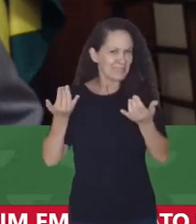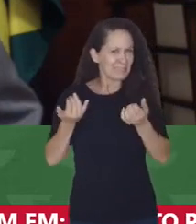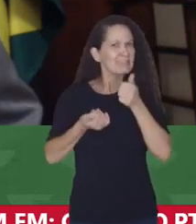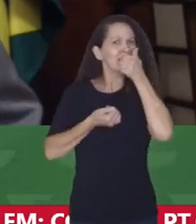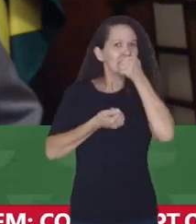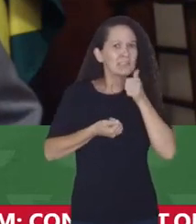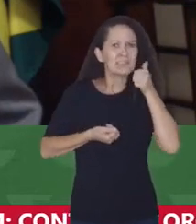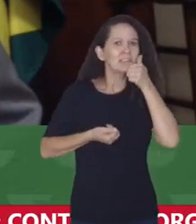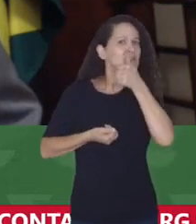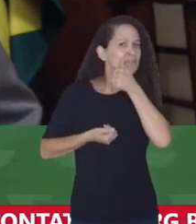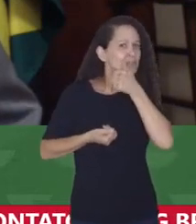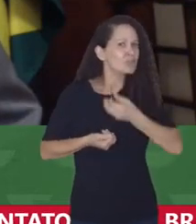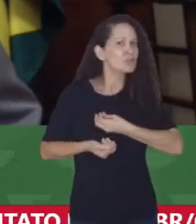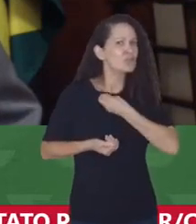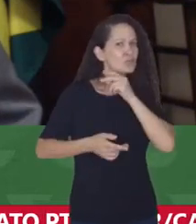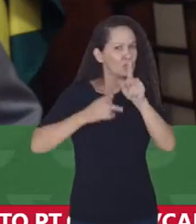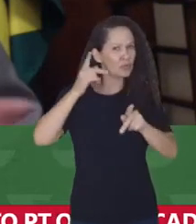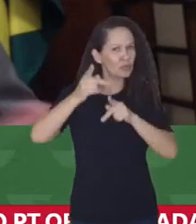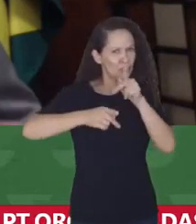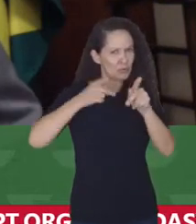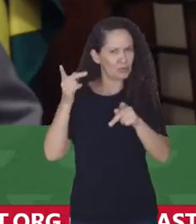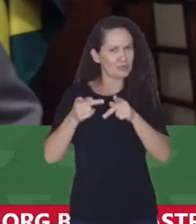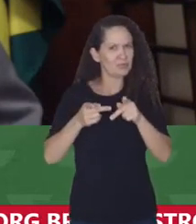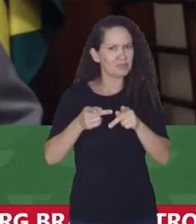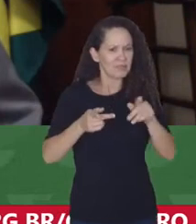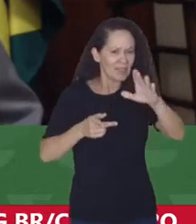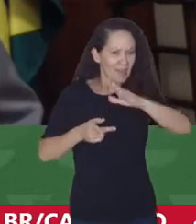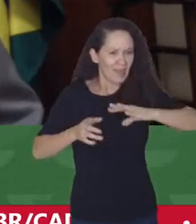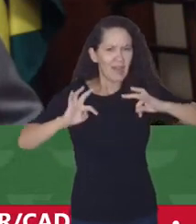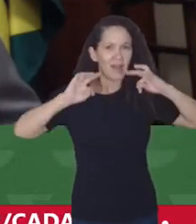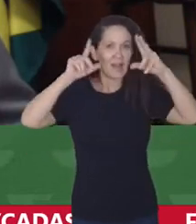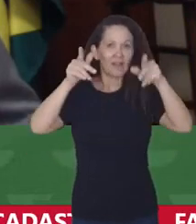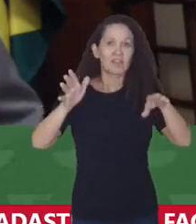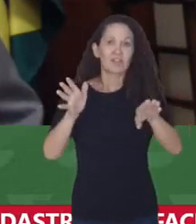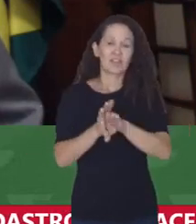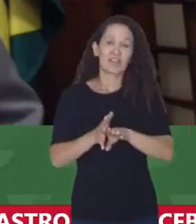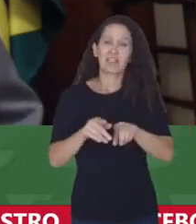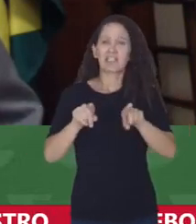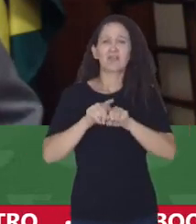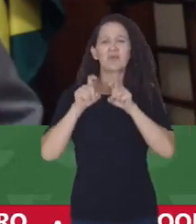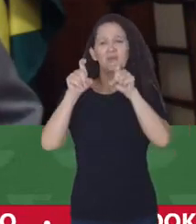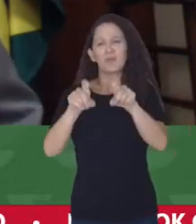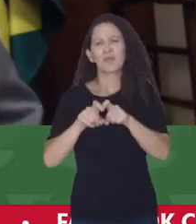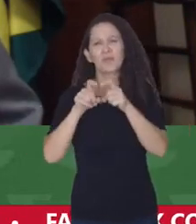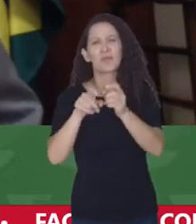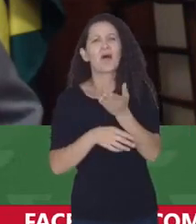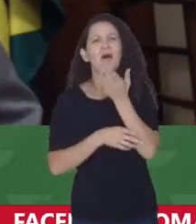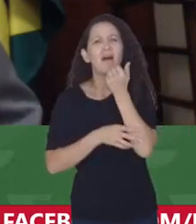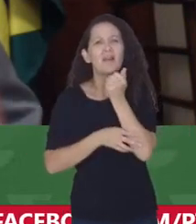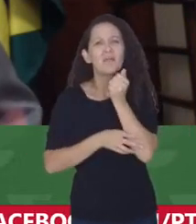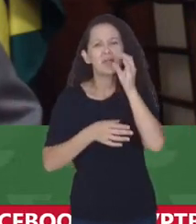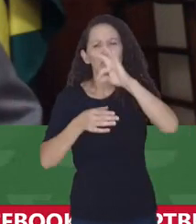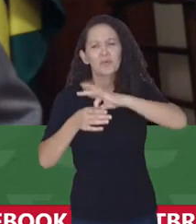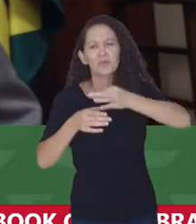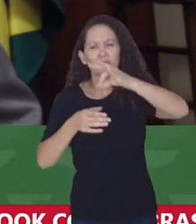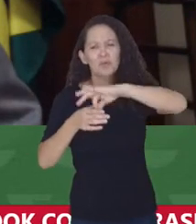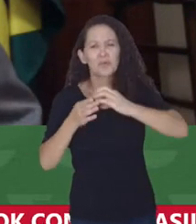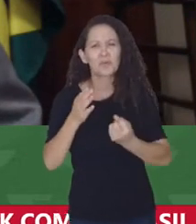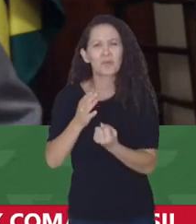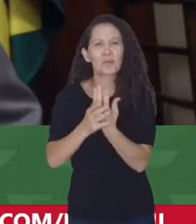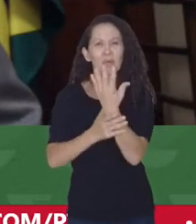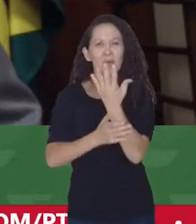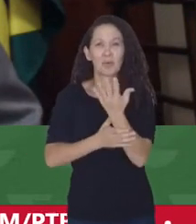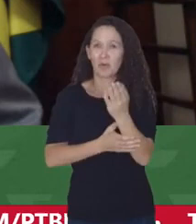vida do povo. Uma cadeia tão longa que implica em todos os setores, inclusive na produção de alimentos. O Brasil dolarizou